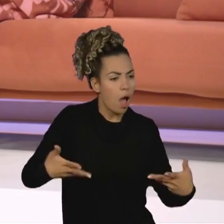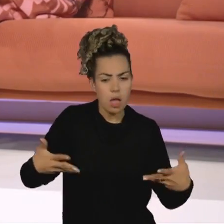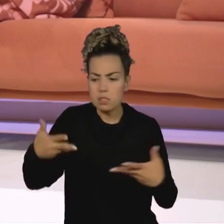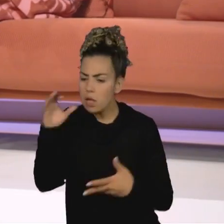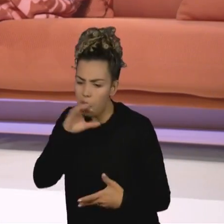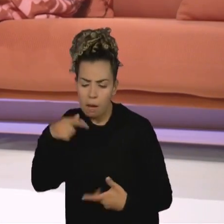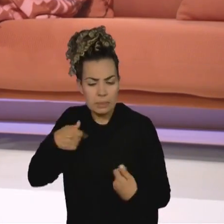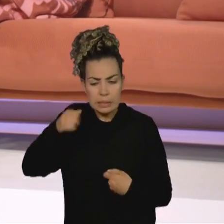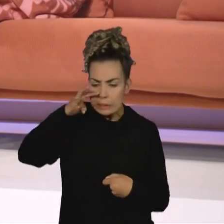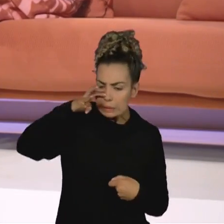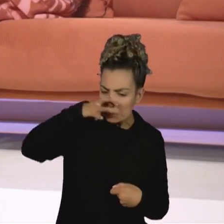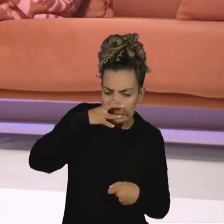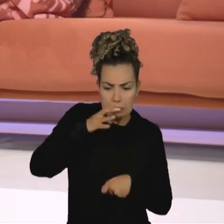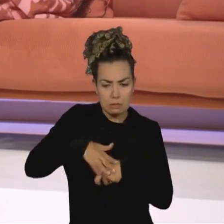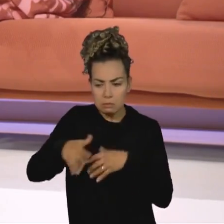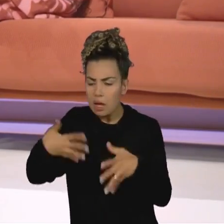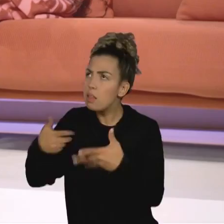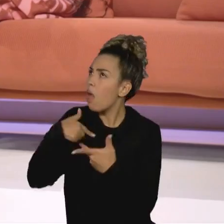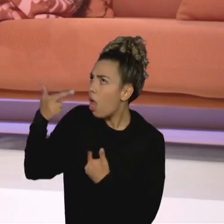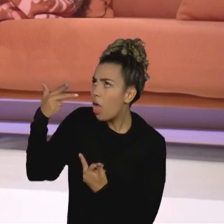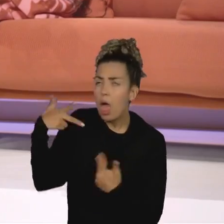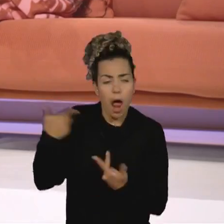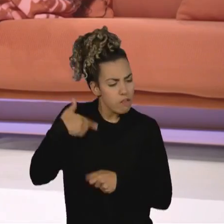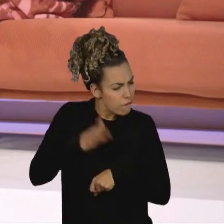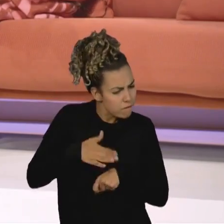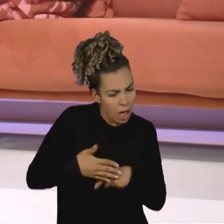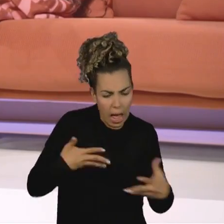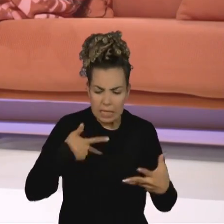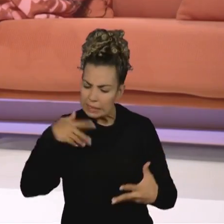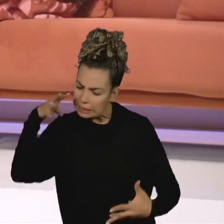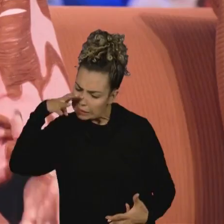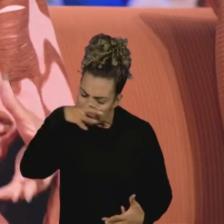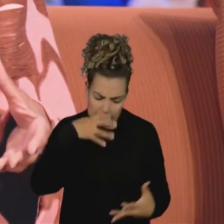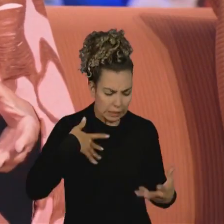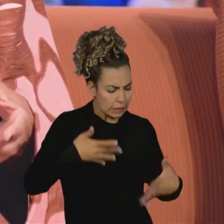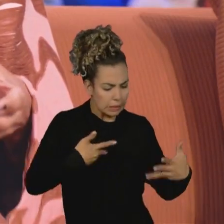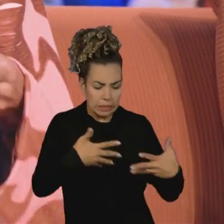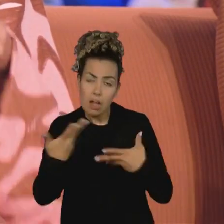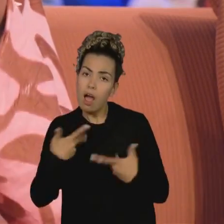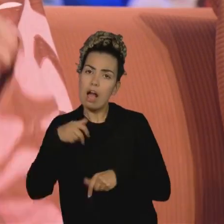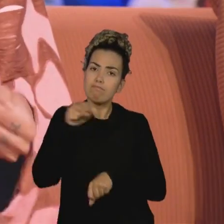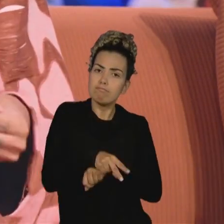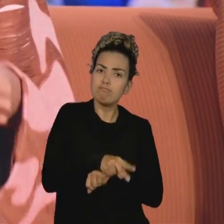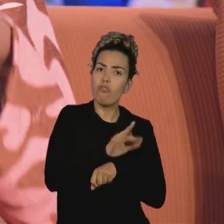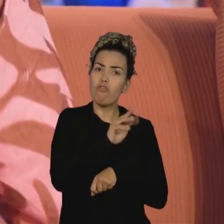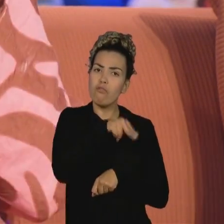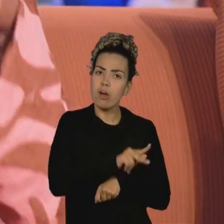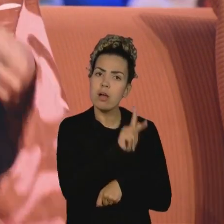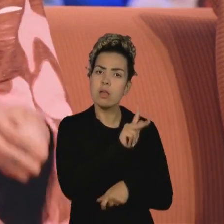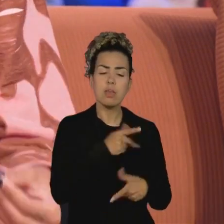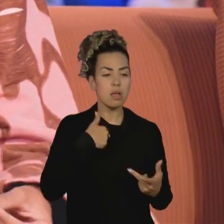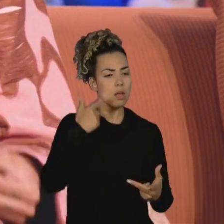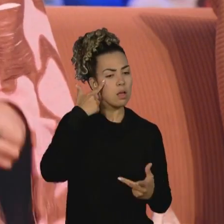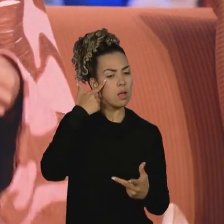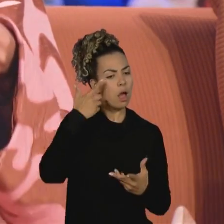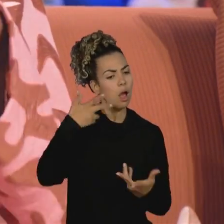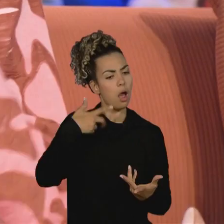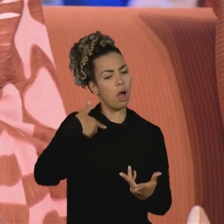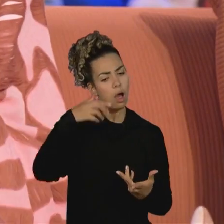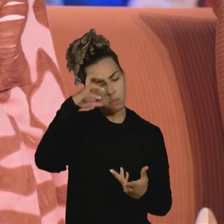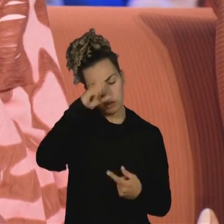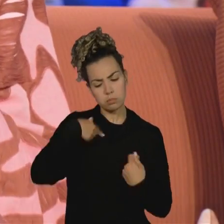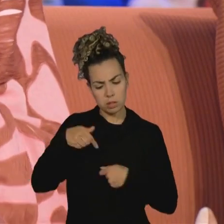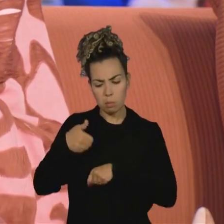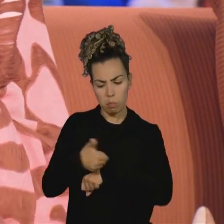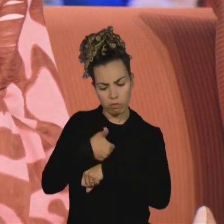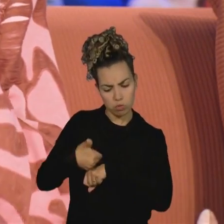fui sobrevivendo até que eu caí no funk e ali, bum, eu consegui mudar, né? Entender que eu precisava me profissionalizar e que eu não